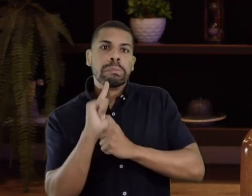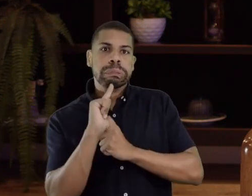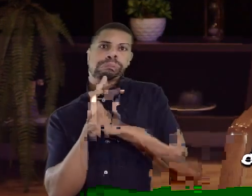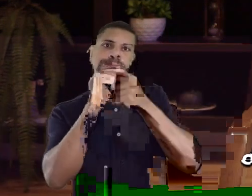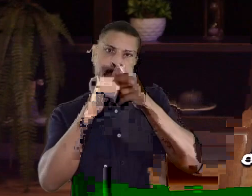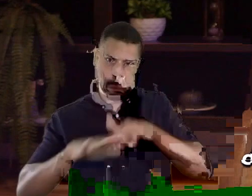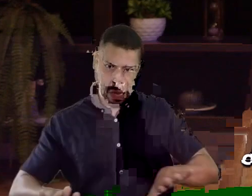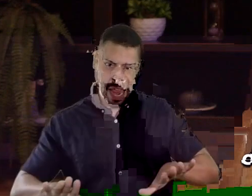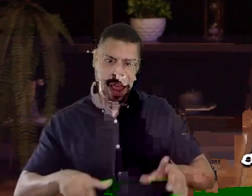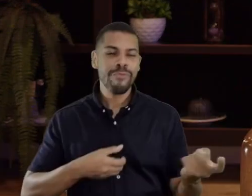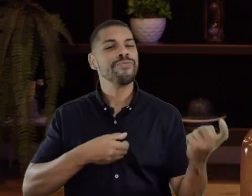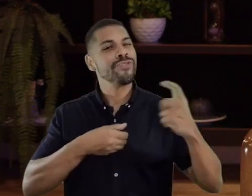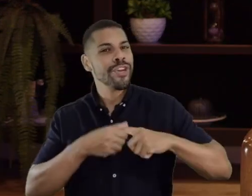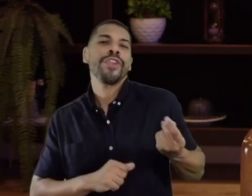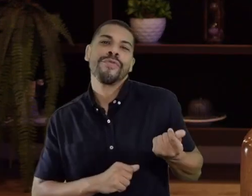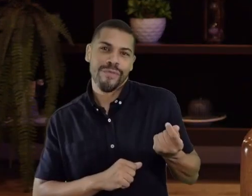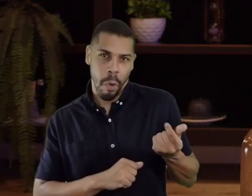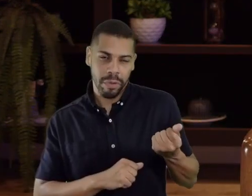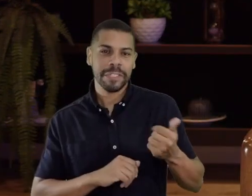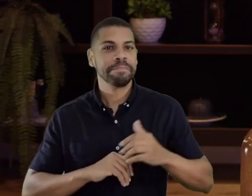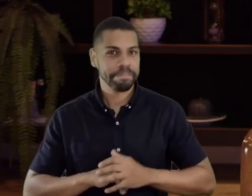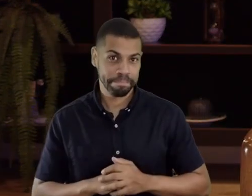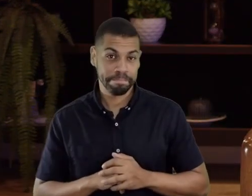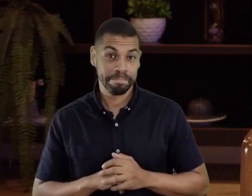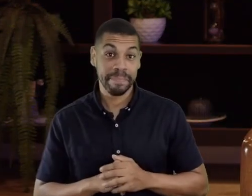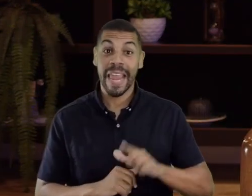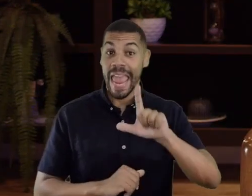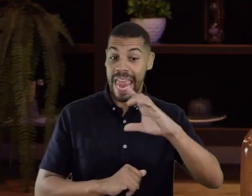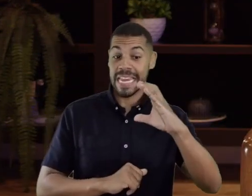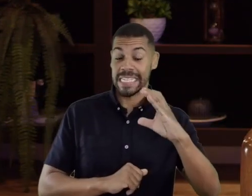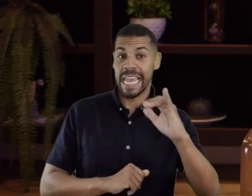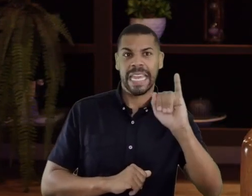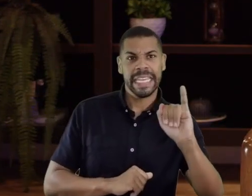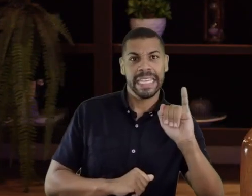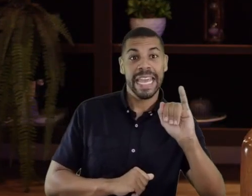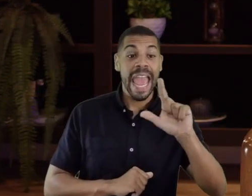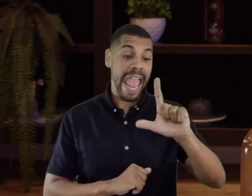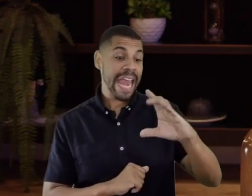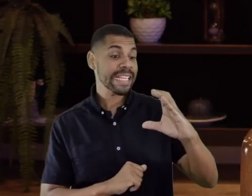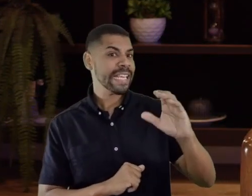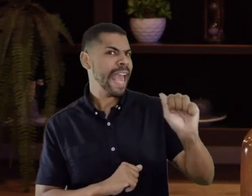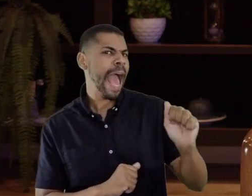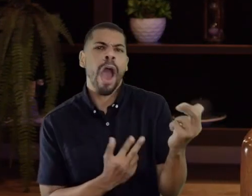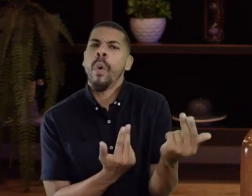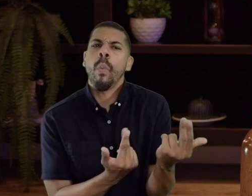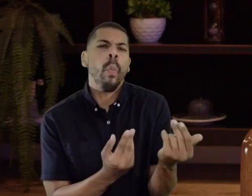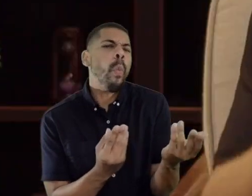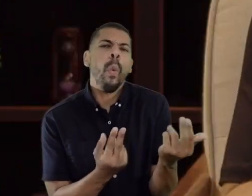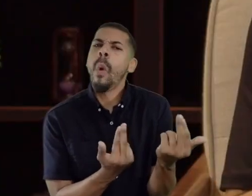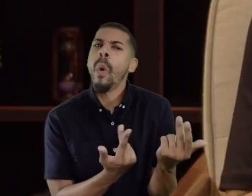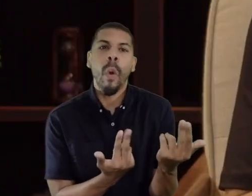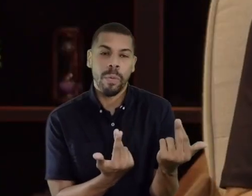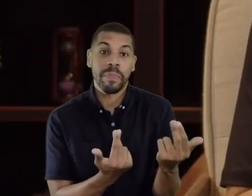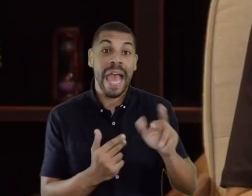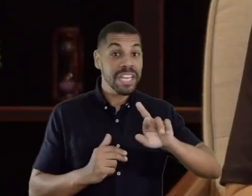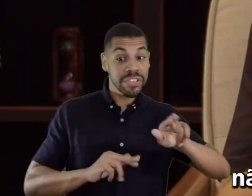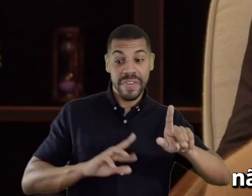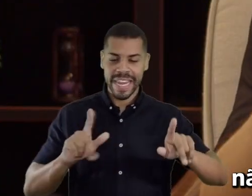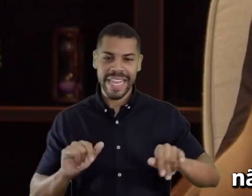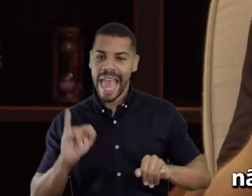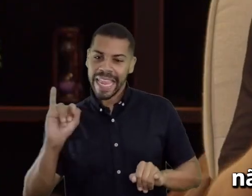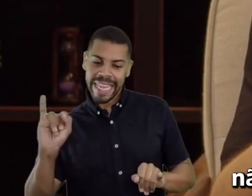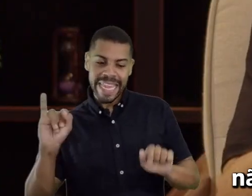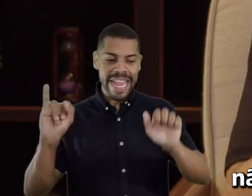a LC basicamente igual a ele sair porém é o banco só pode emprestar para o agronegócio então a diferença